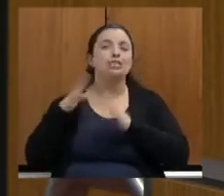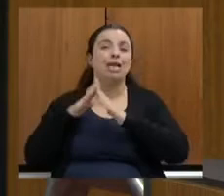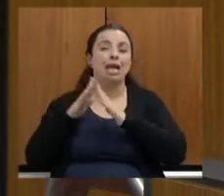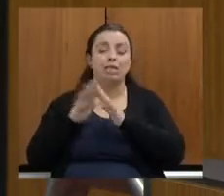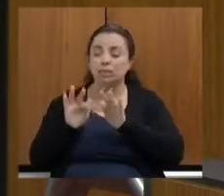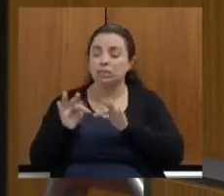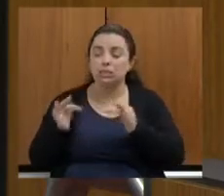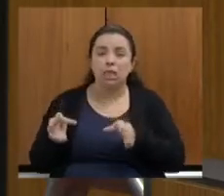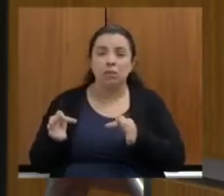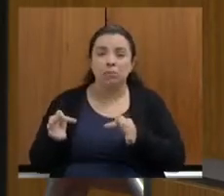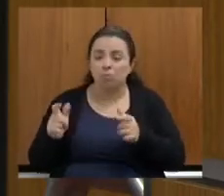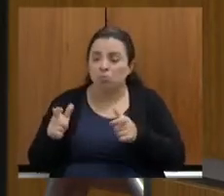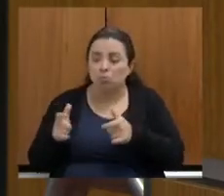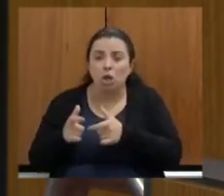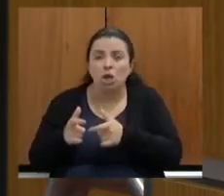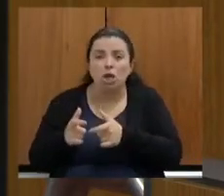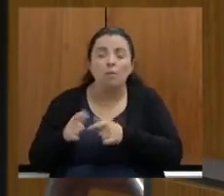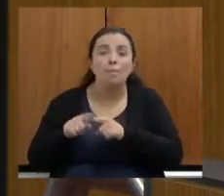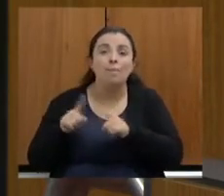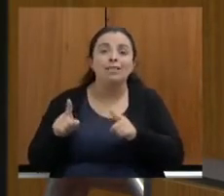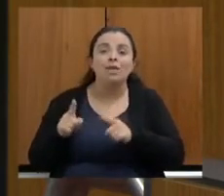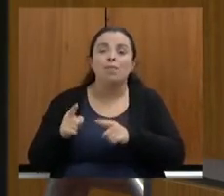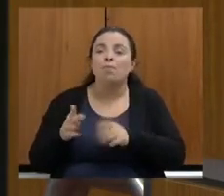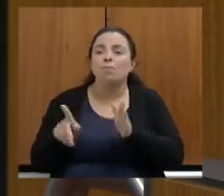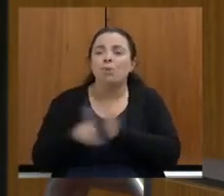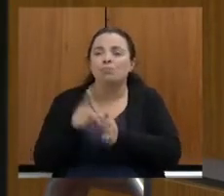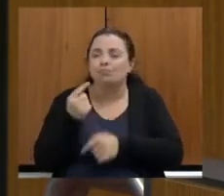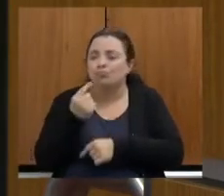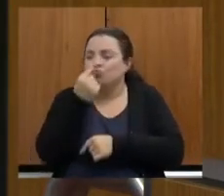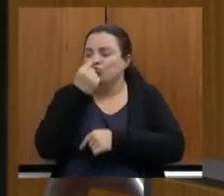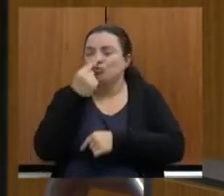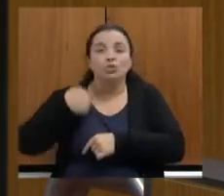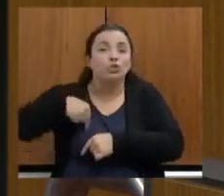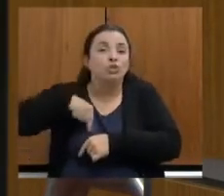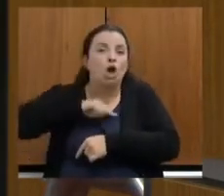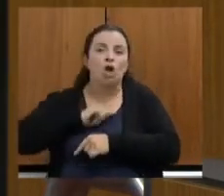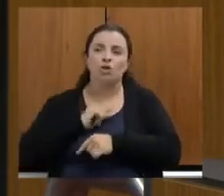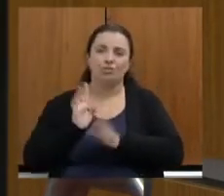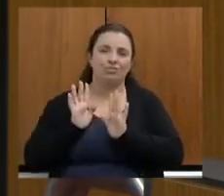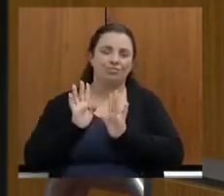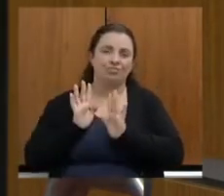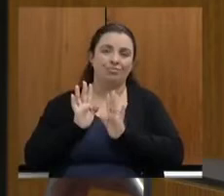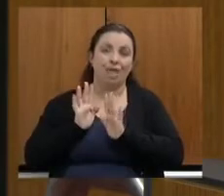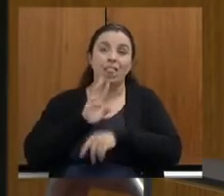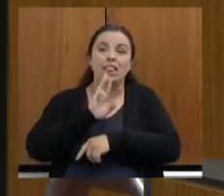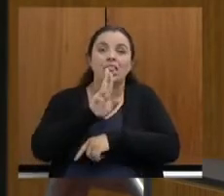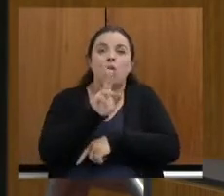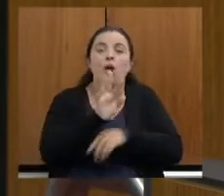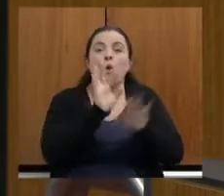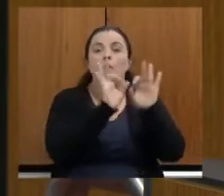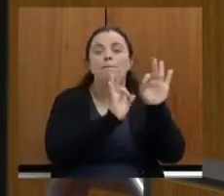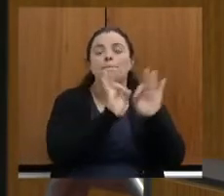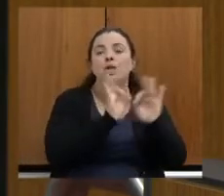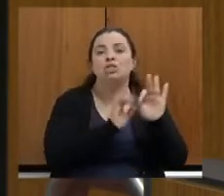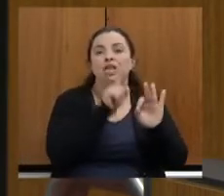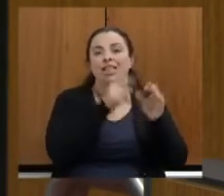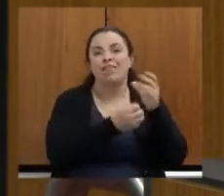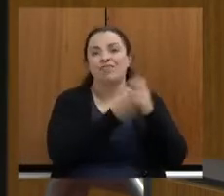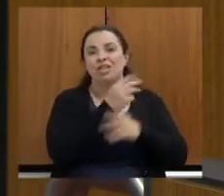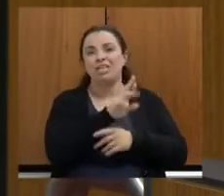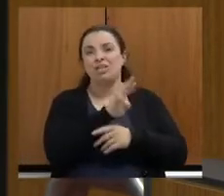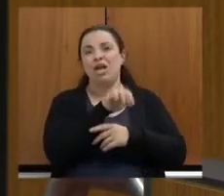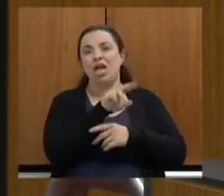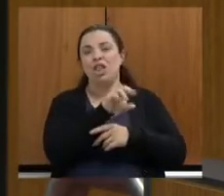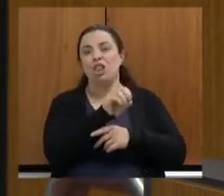era do nosso jeito não era não era um projeto que onde a fundação renova enche a boca para